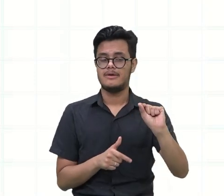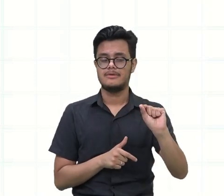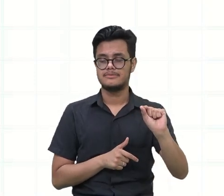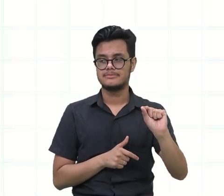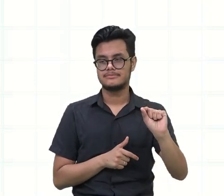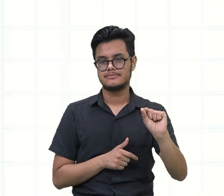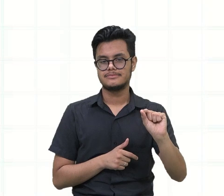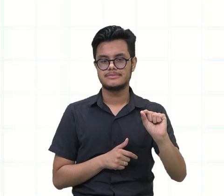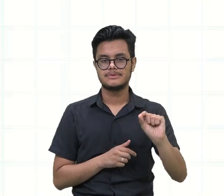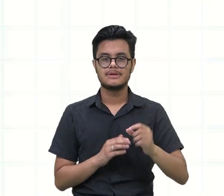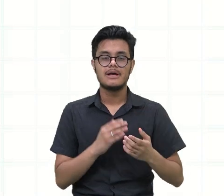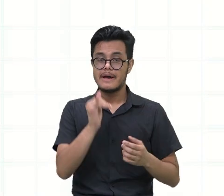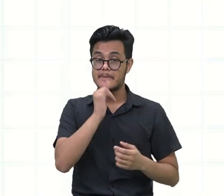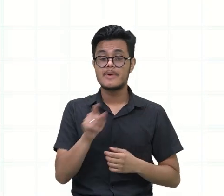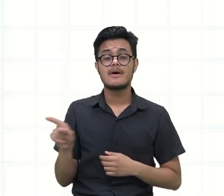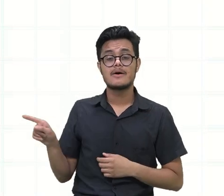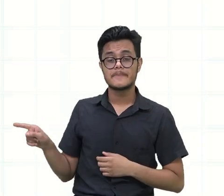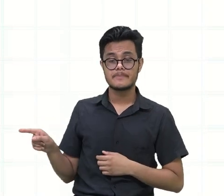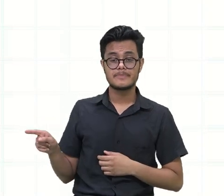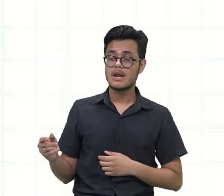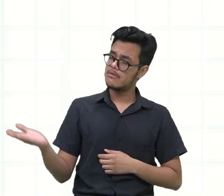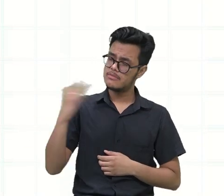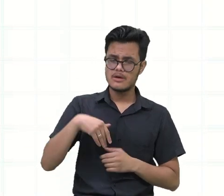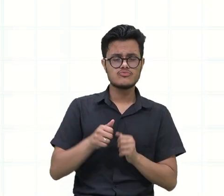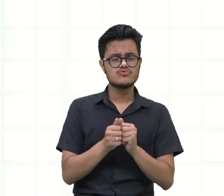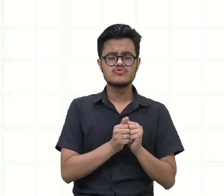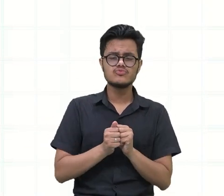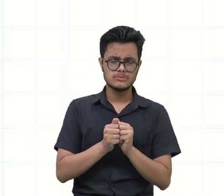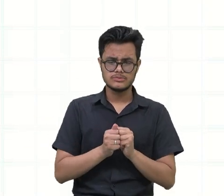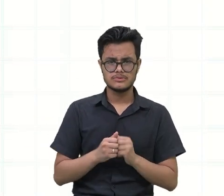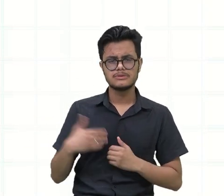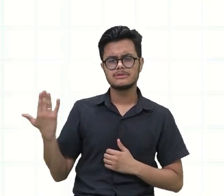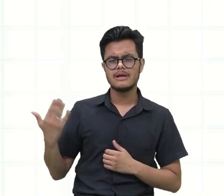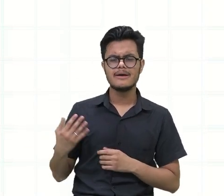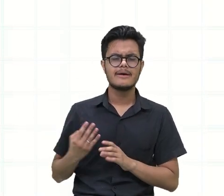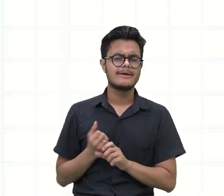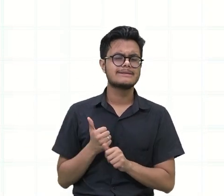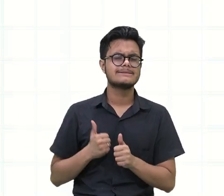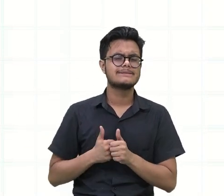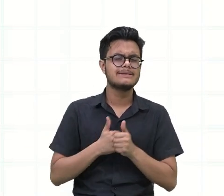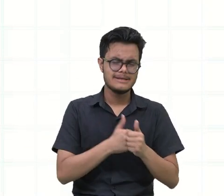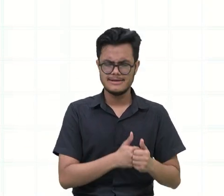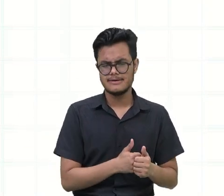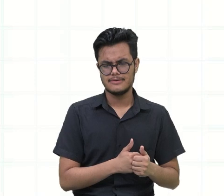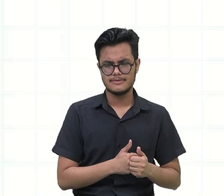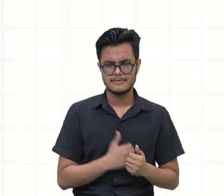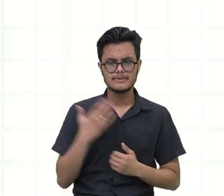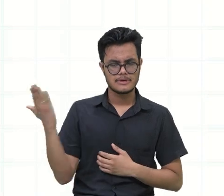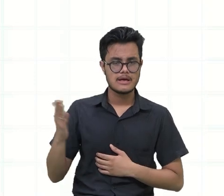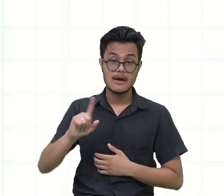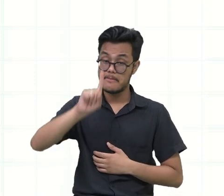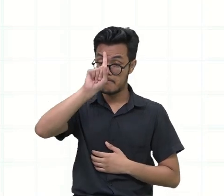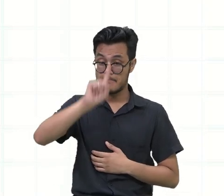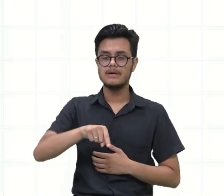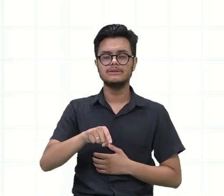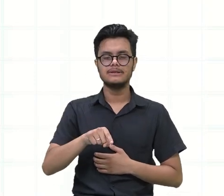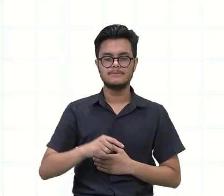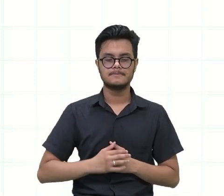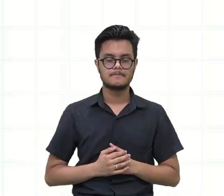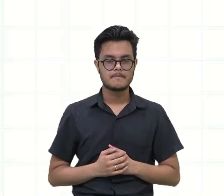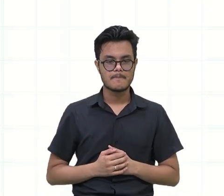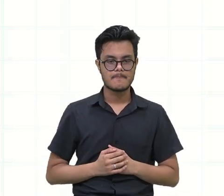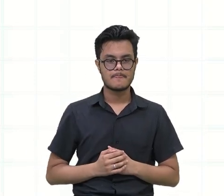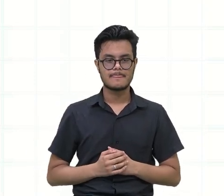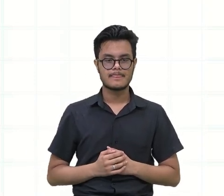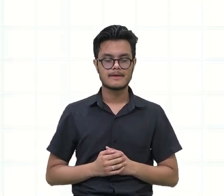Siga-me. Olha o verbo, né? Que tem esse sentido de ordem. E nós temos também